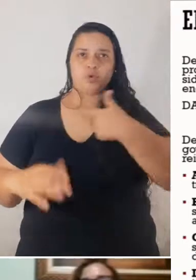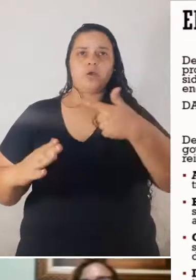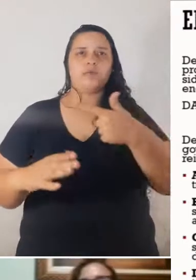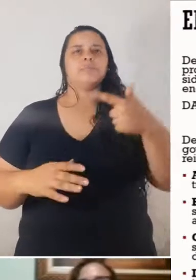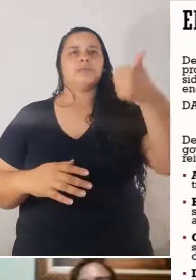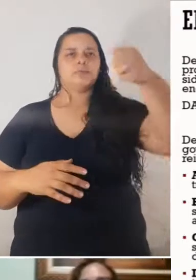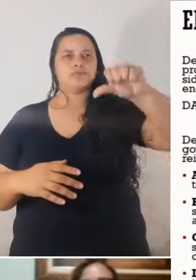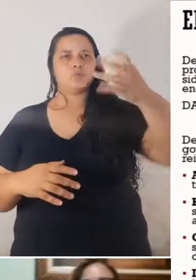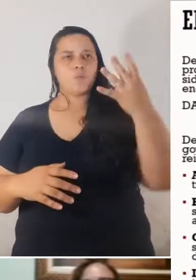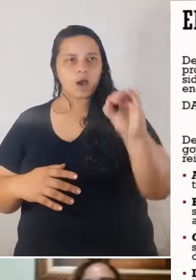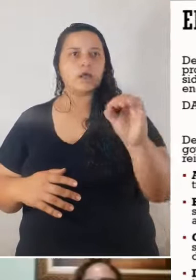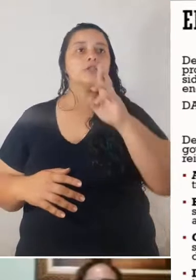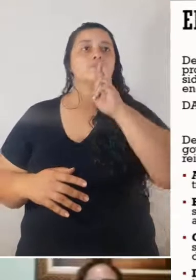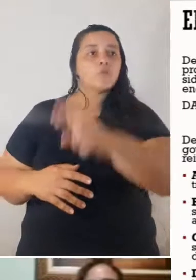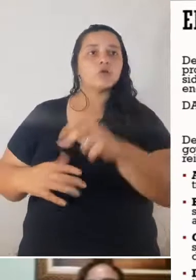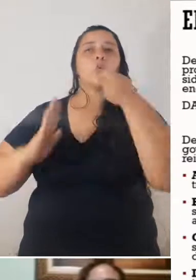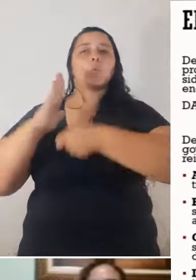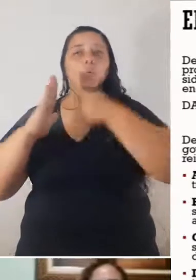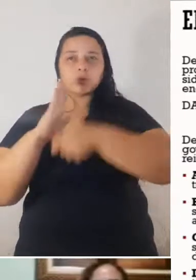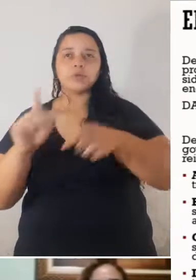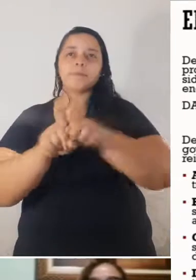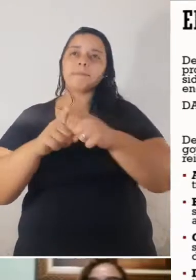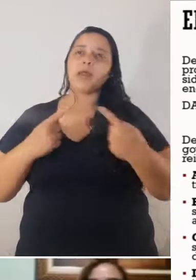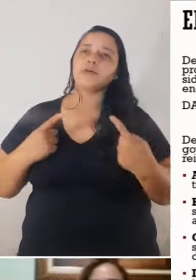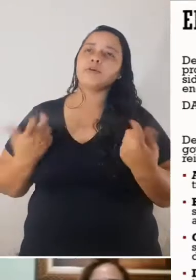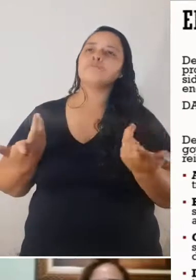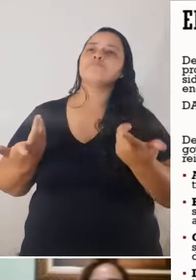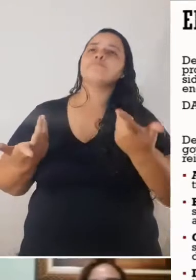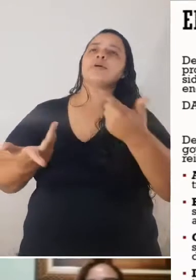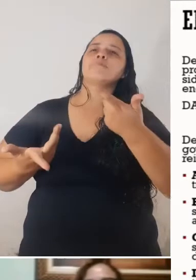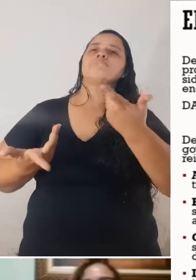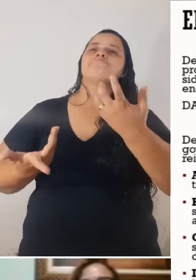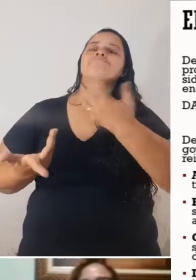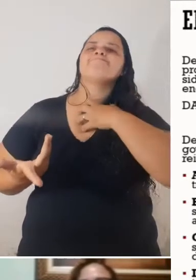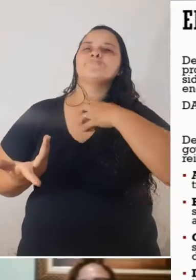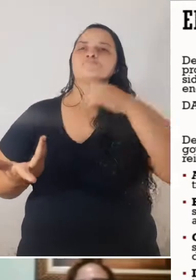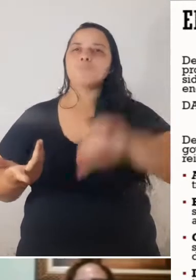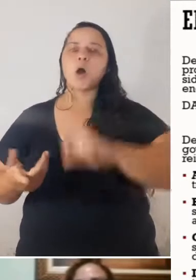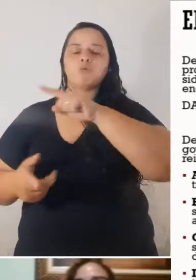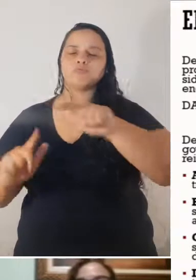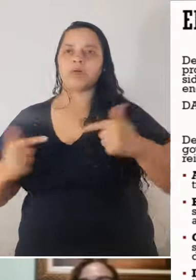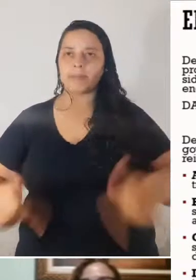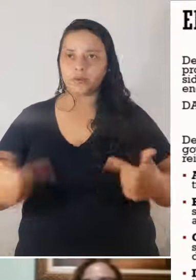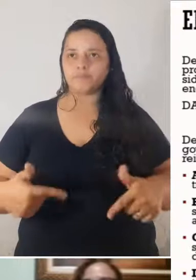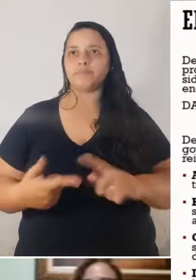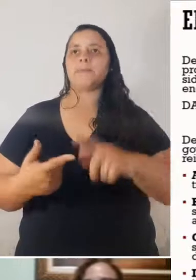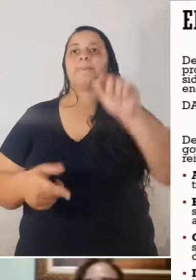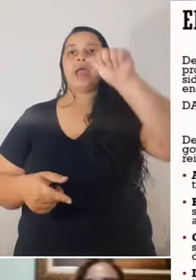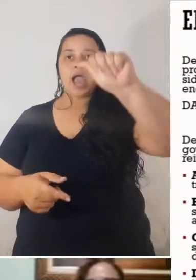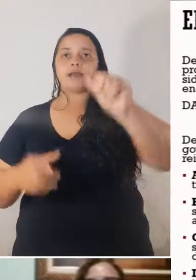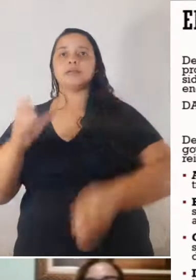40 responderam às lutas e às reivindicações dos trabalhadores? Letra A. A criação do Ministério do Trabalho garantiu